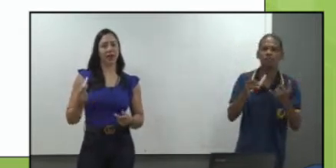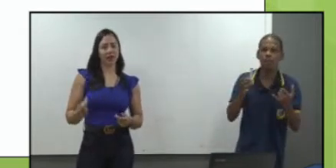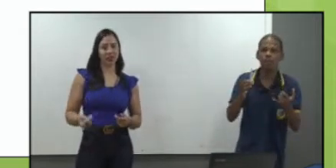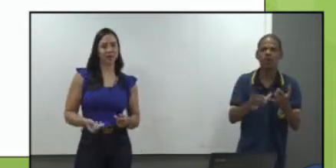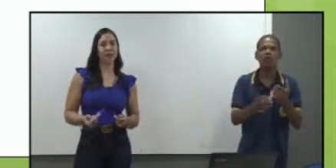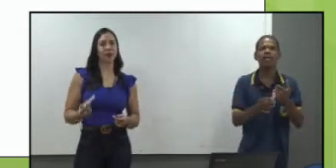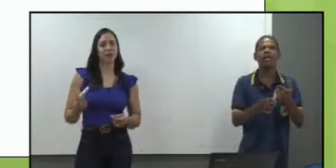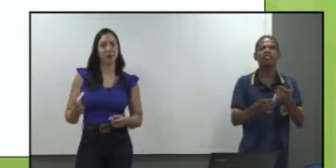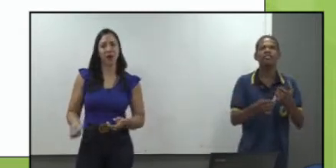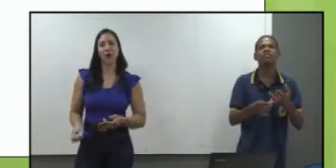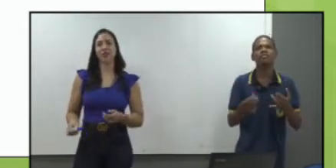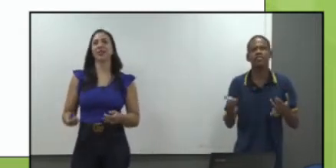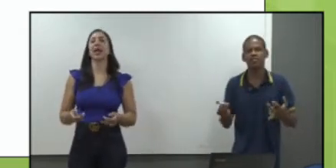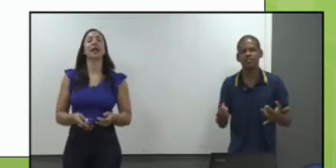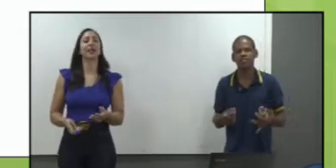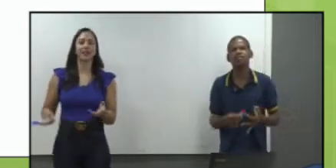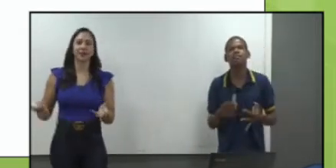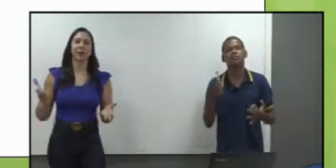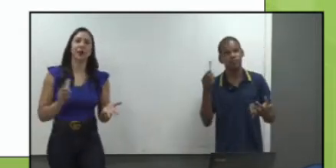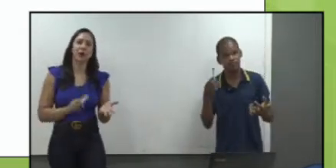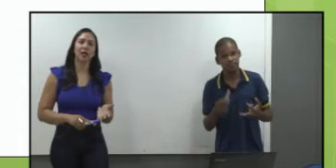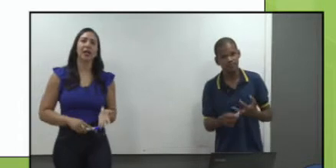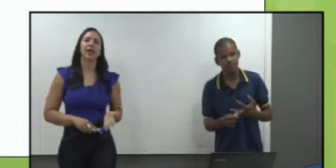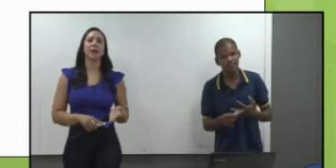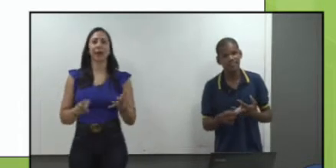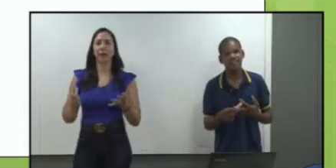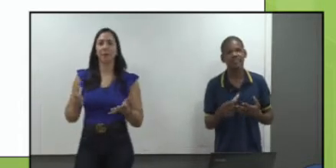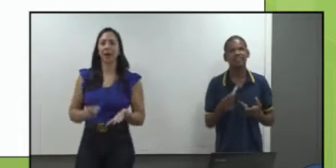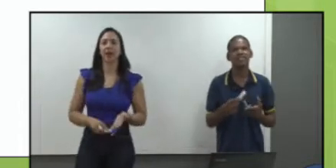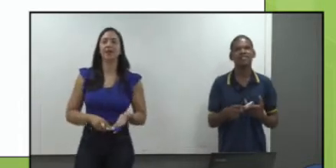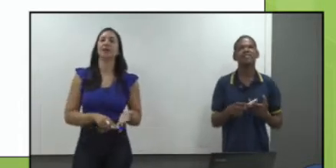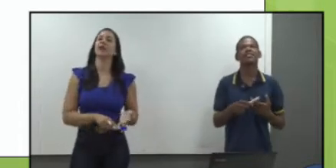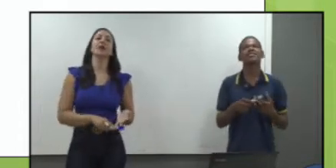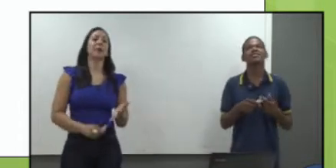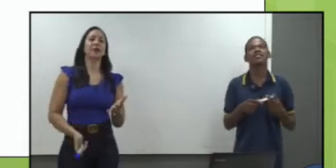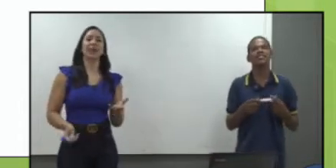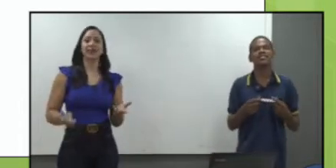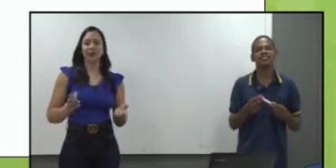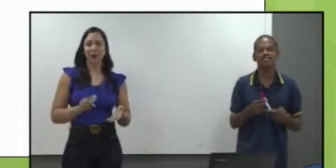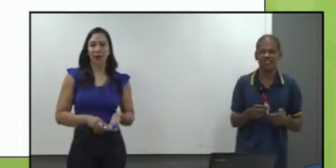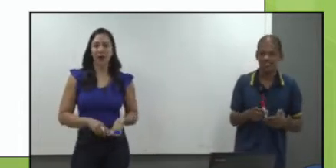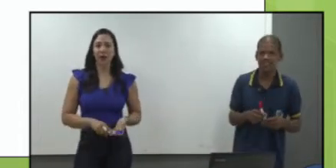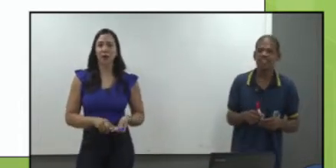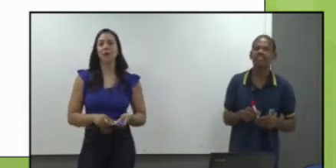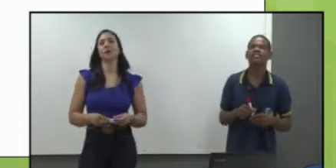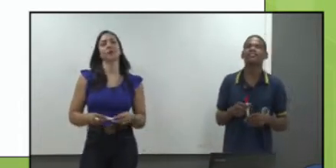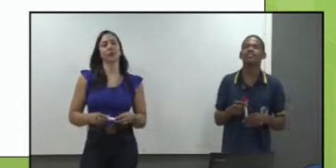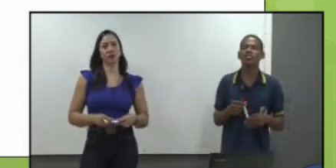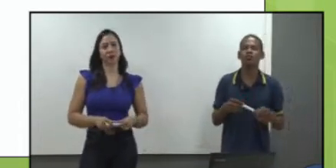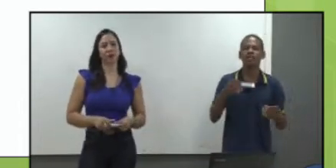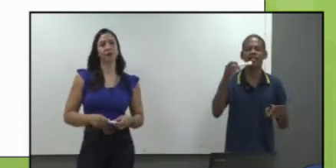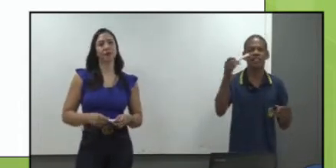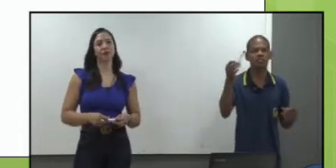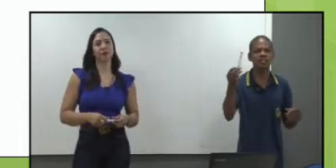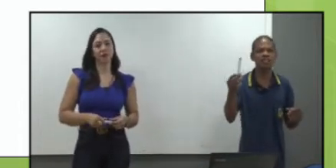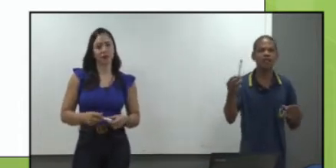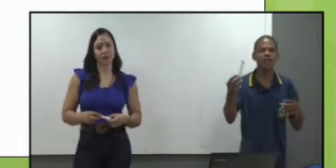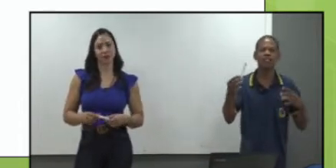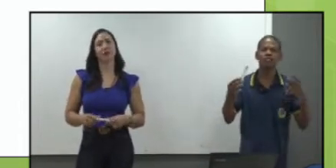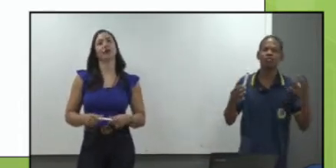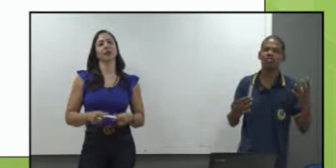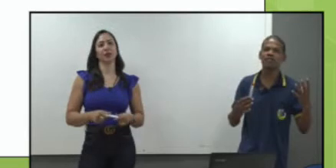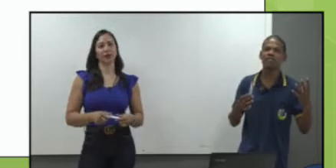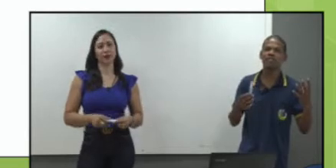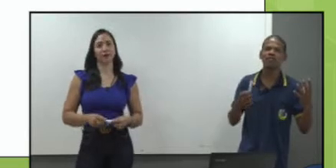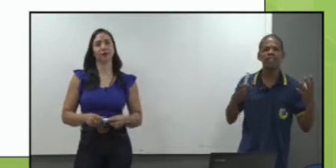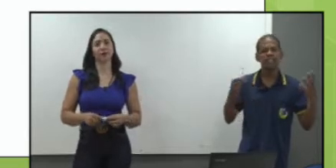fazer homenagem às pessoas mortas, né? Agradecer pela colheita, pela pesca, pelo nascimento. Isso, uma data em especial que